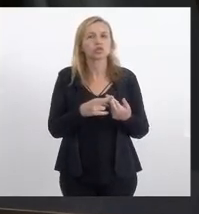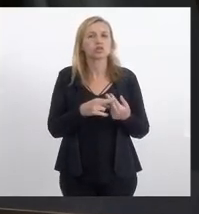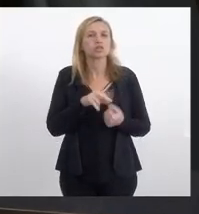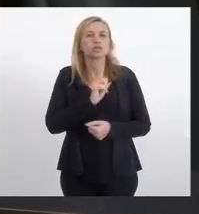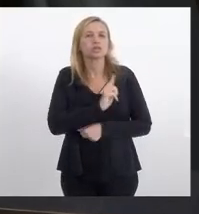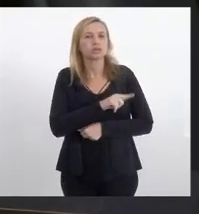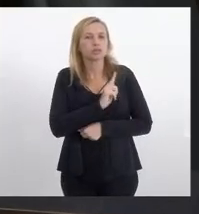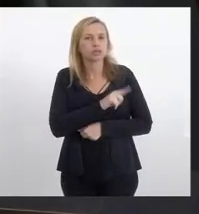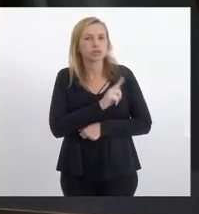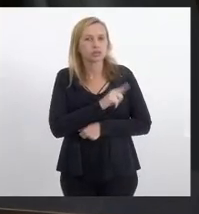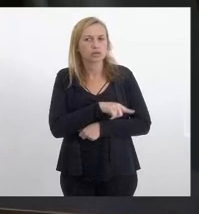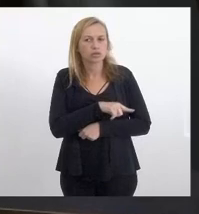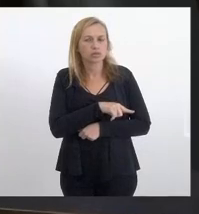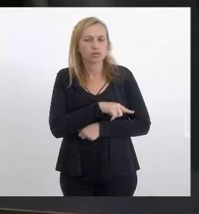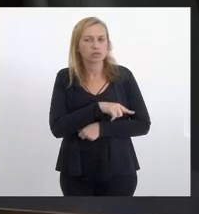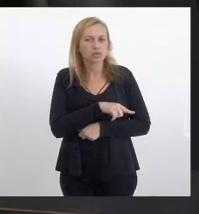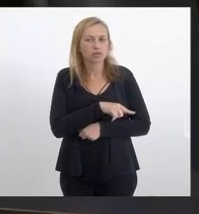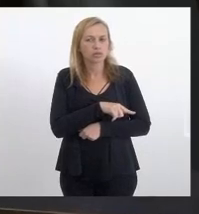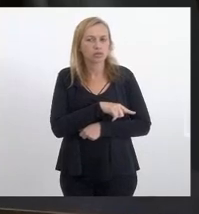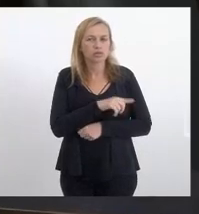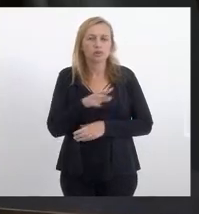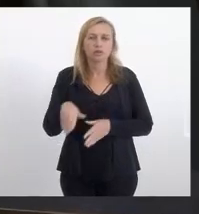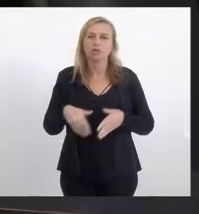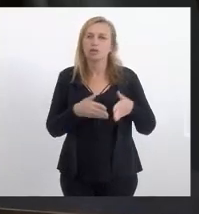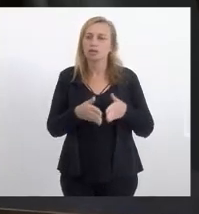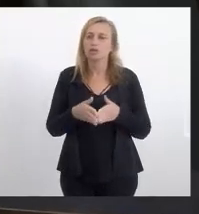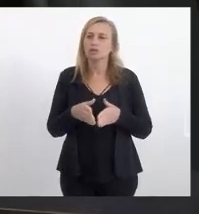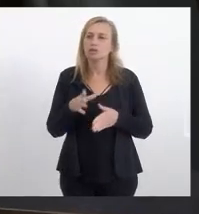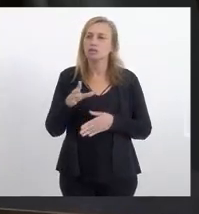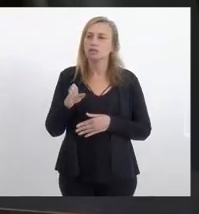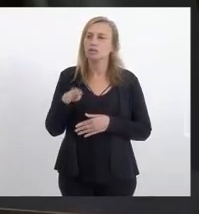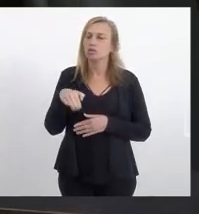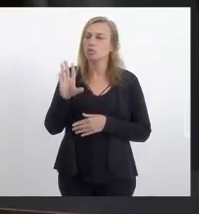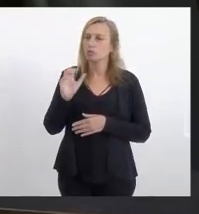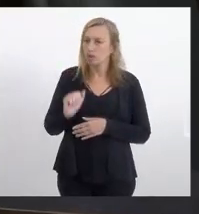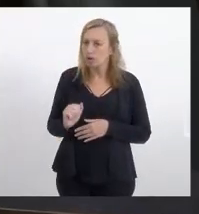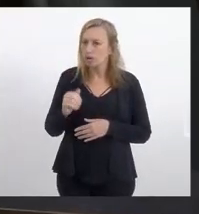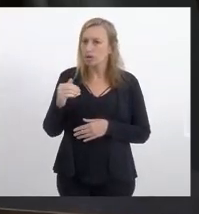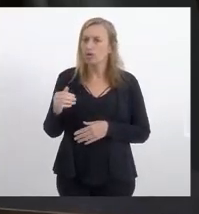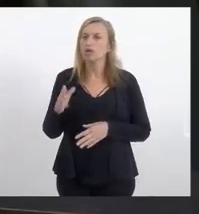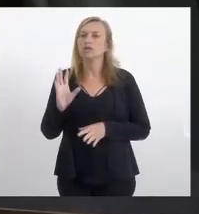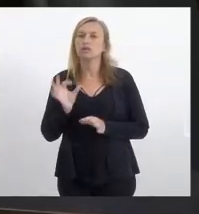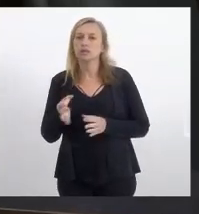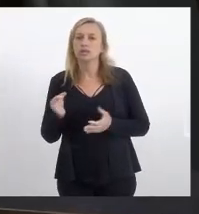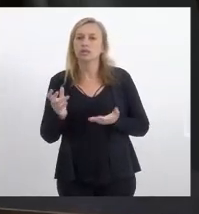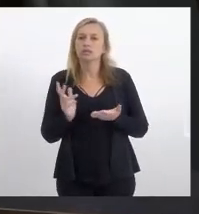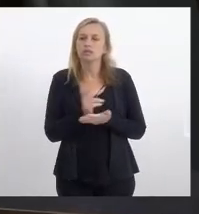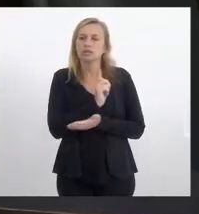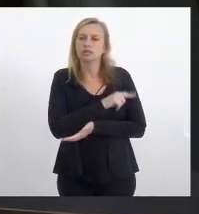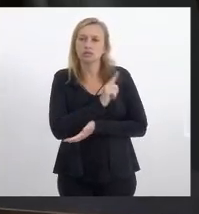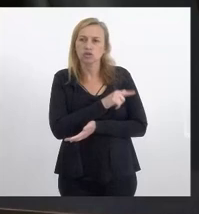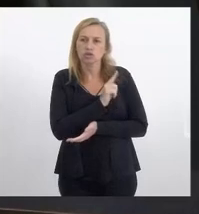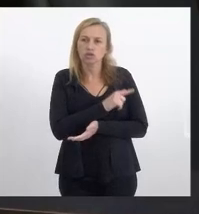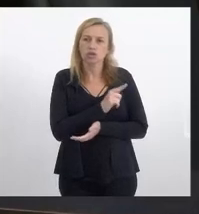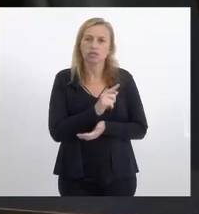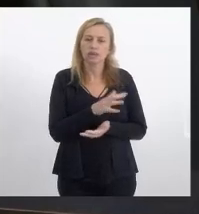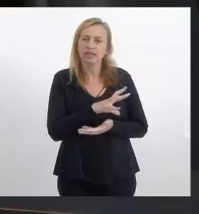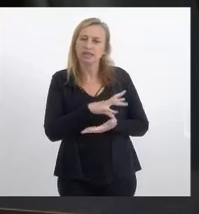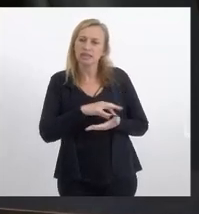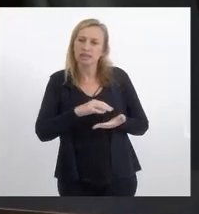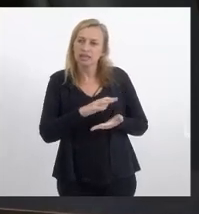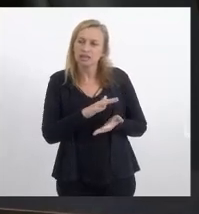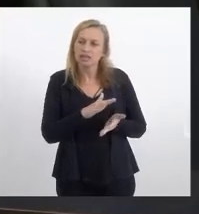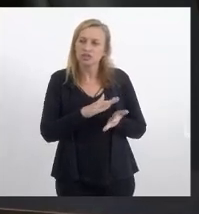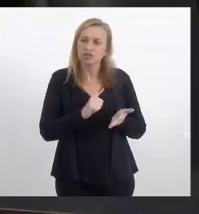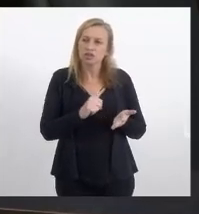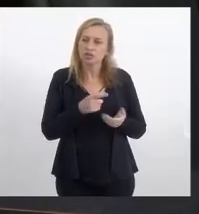gestão de encaminhar para o banco Inclusive a gente tem feito alguma gestão para sair do contracheque